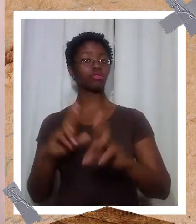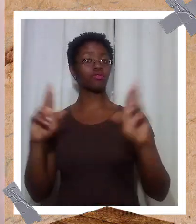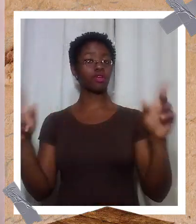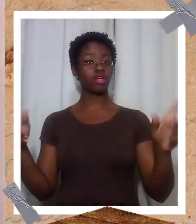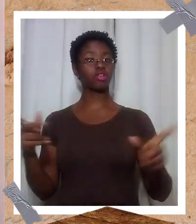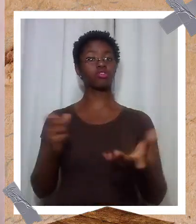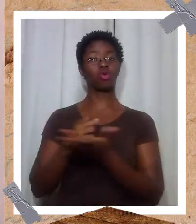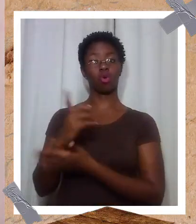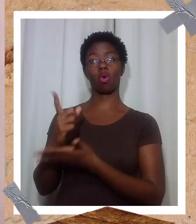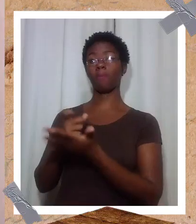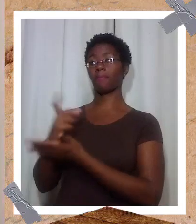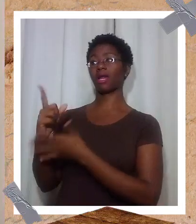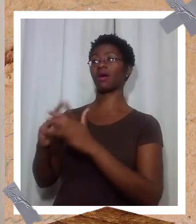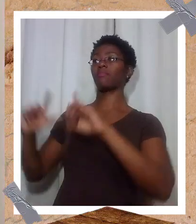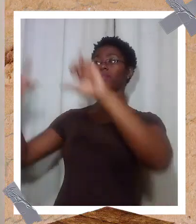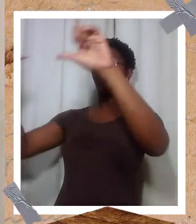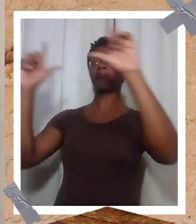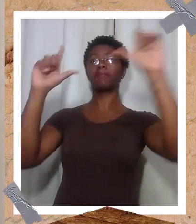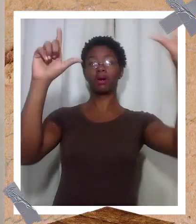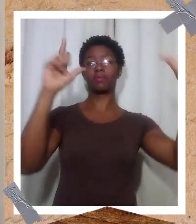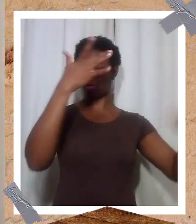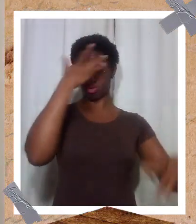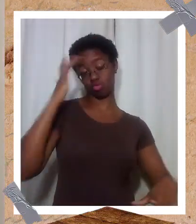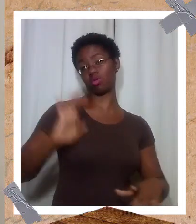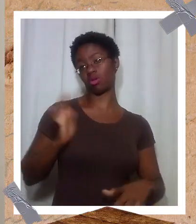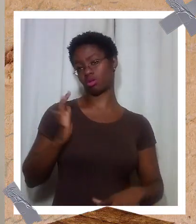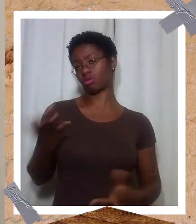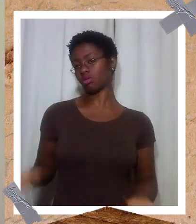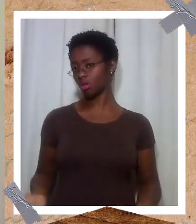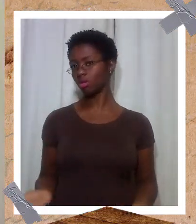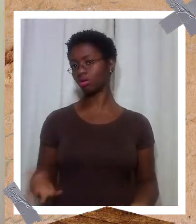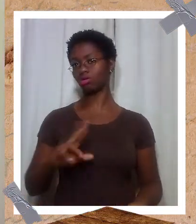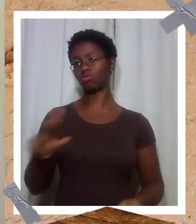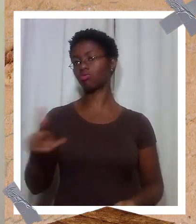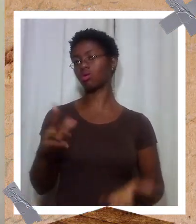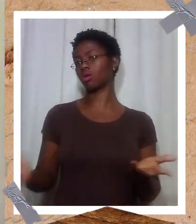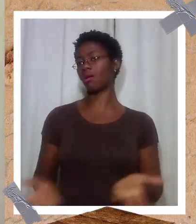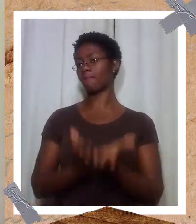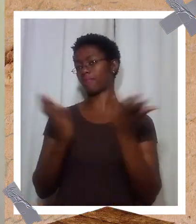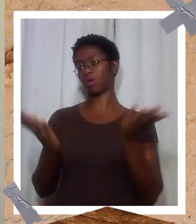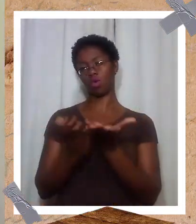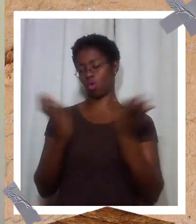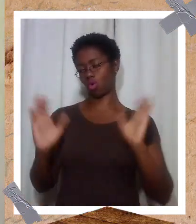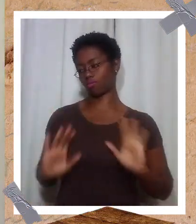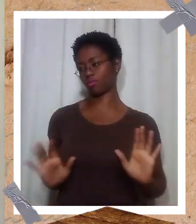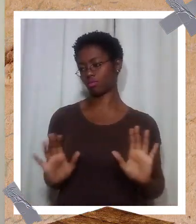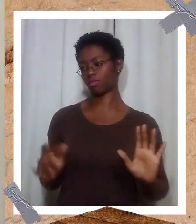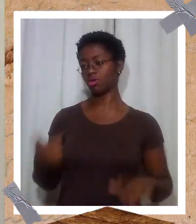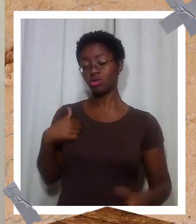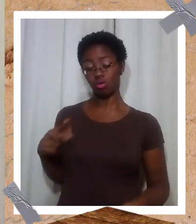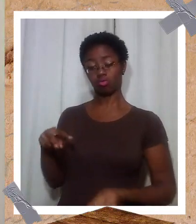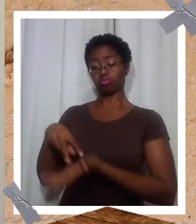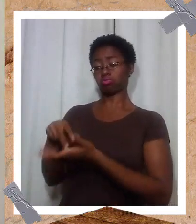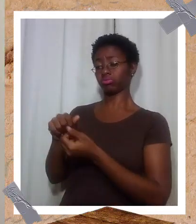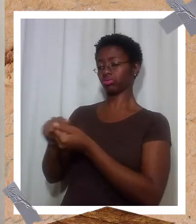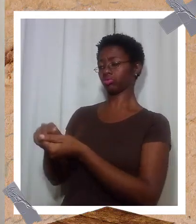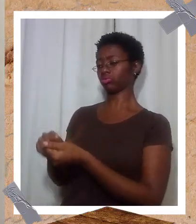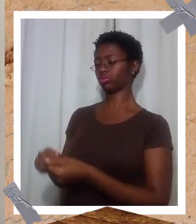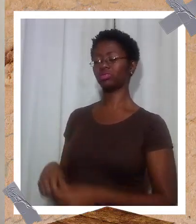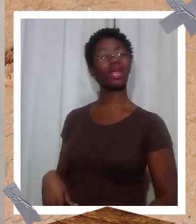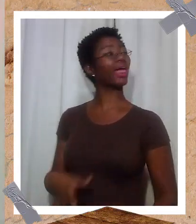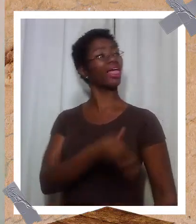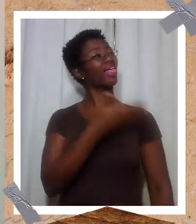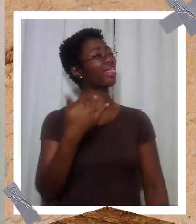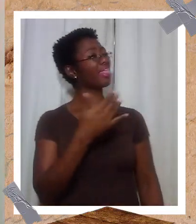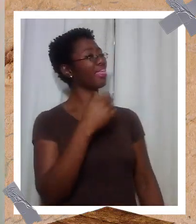leilão comprar não são pessoas pobres, vou dizer bem a verdade. Então, tinha pessoas bilionárias, e eu estava ali. E aí um amigo meu falou, pô, cara, você